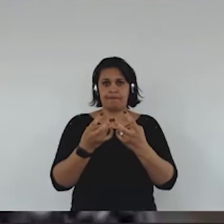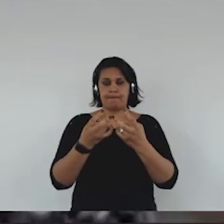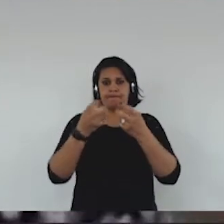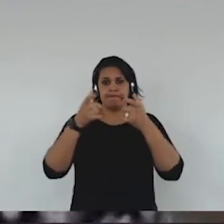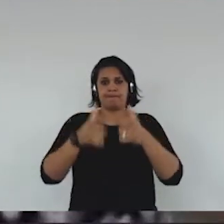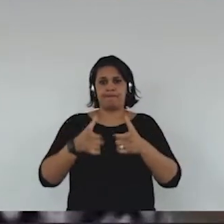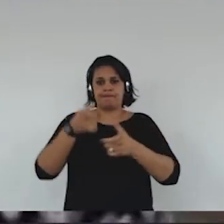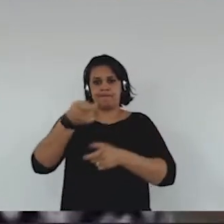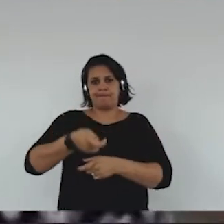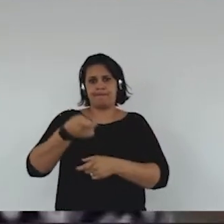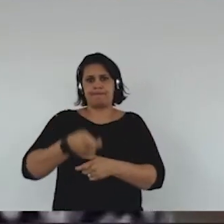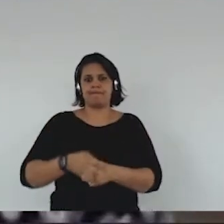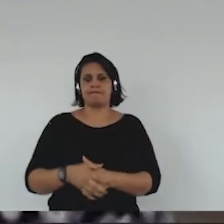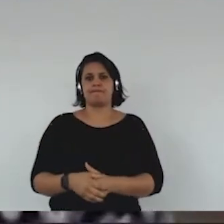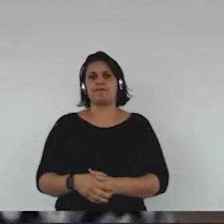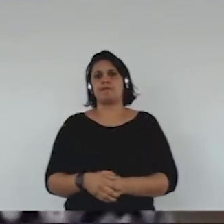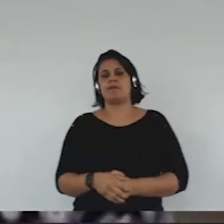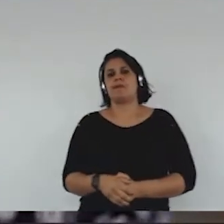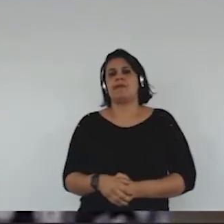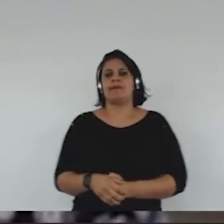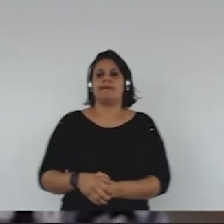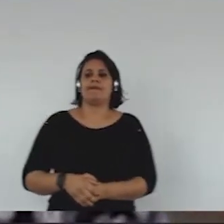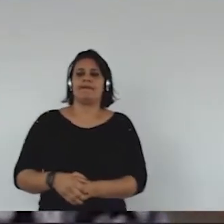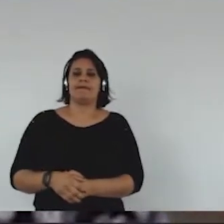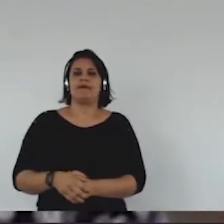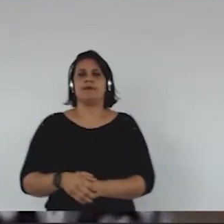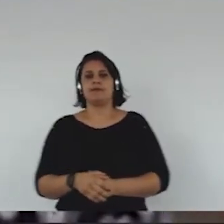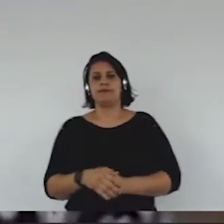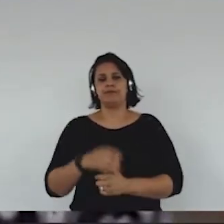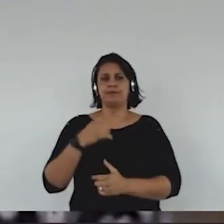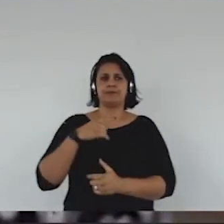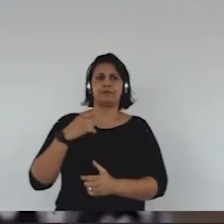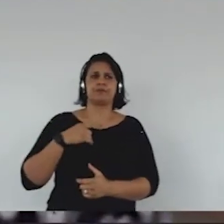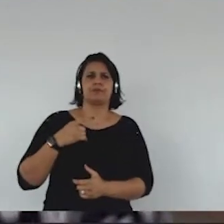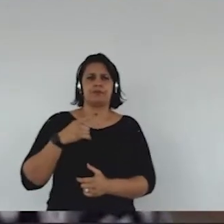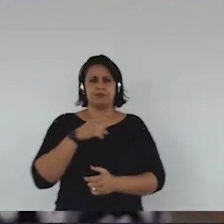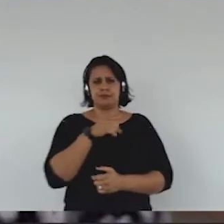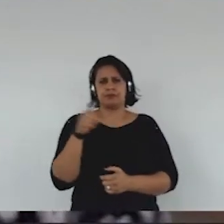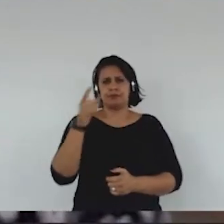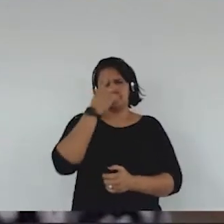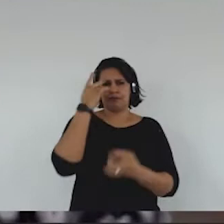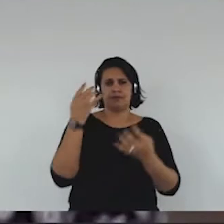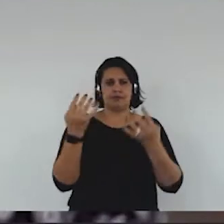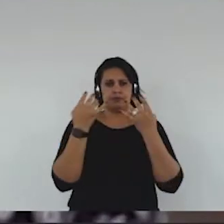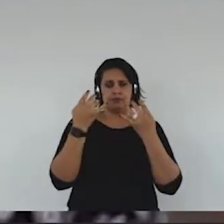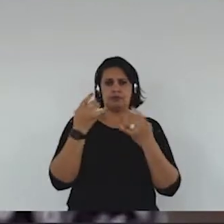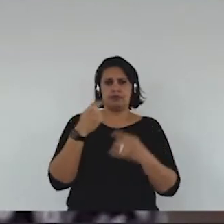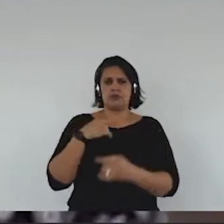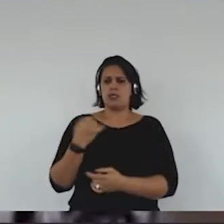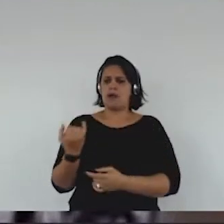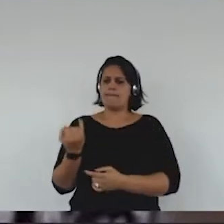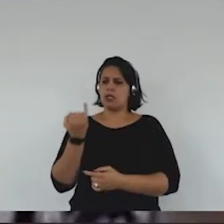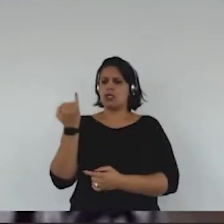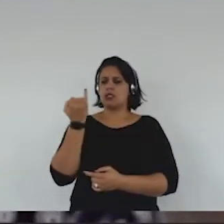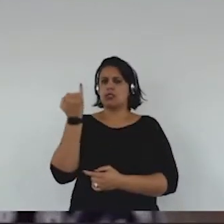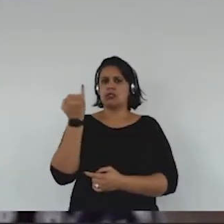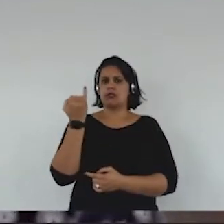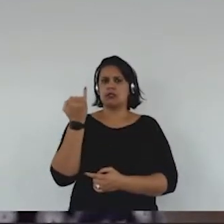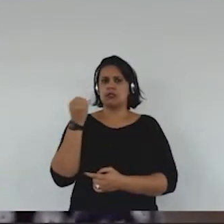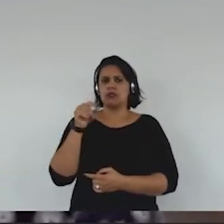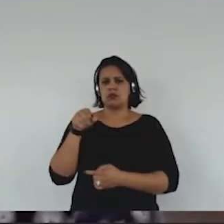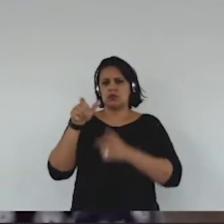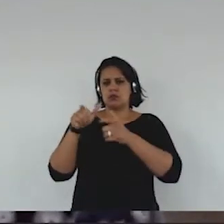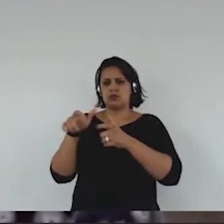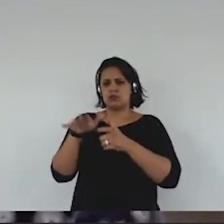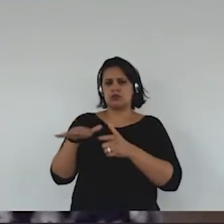destacar, para esse número enorme de participantes, a importância que uma câmara arbitral